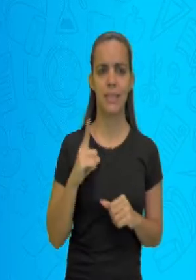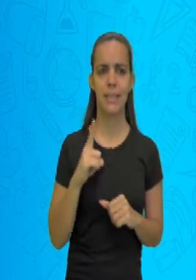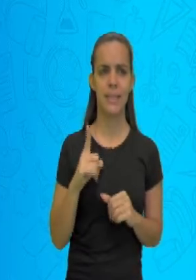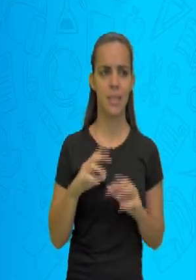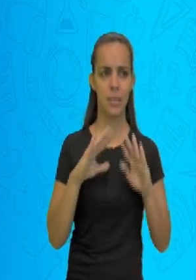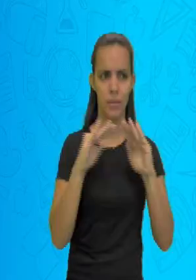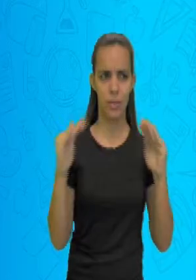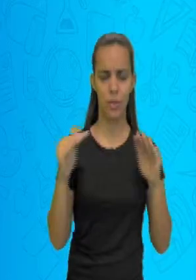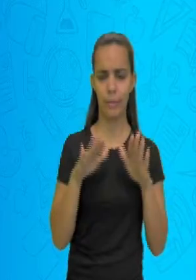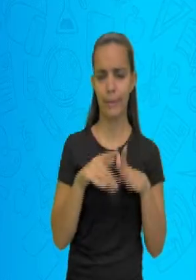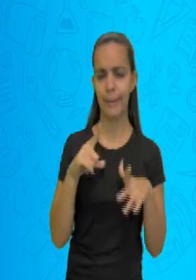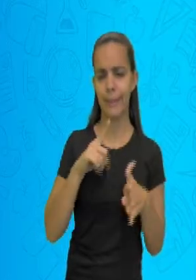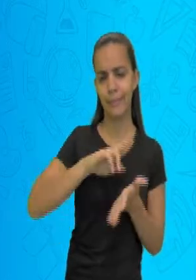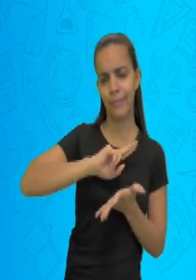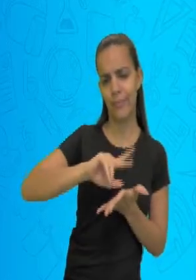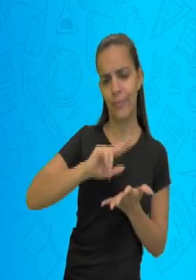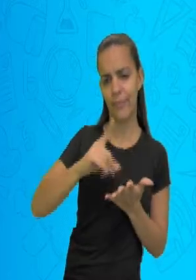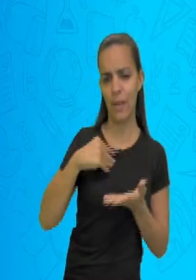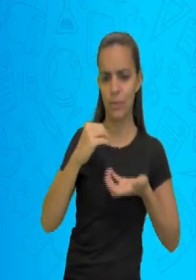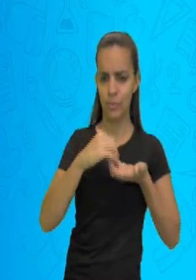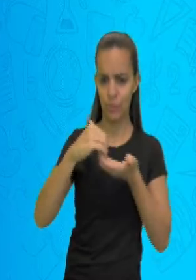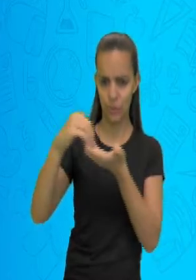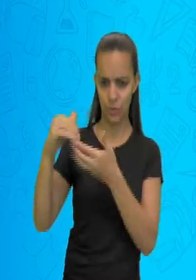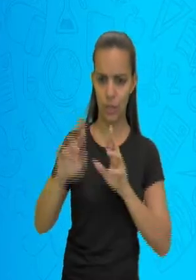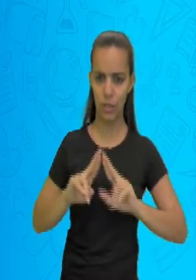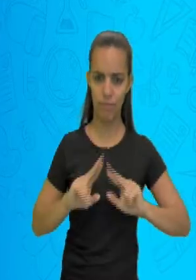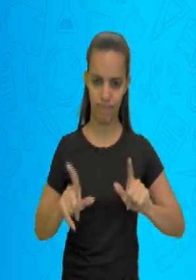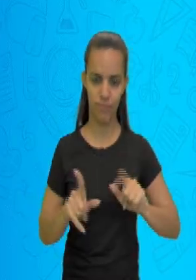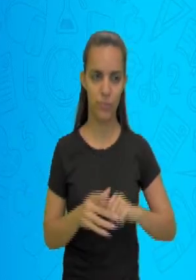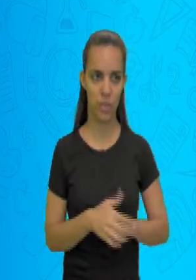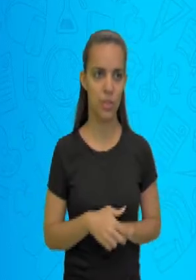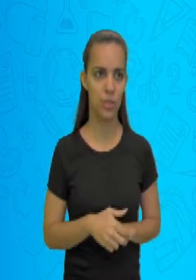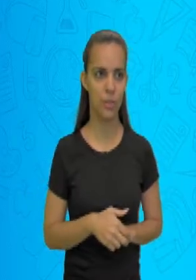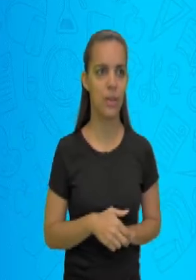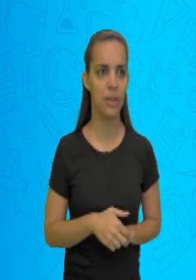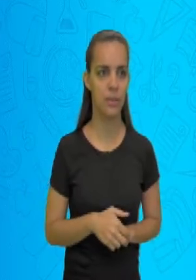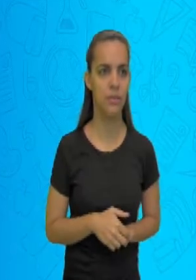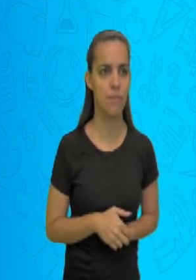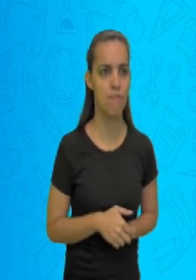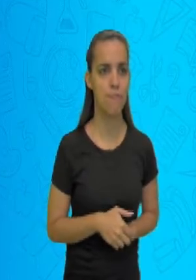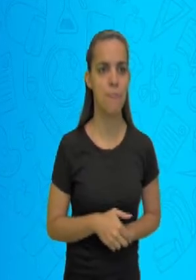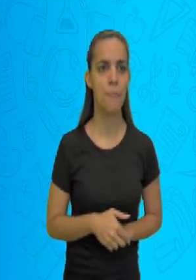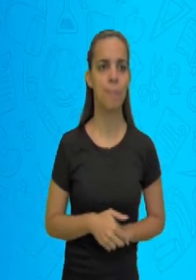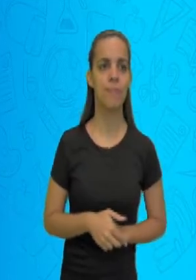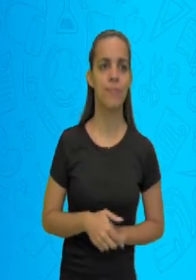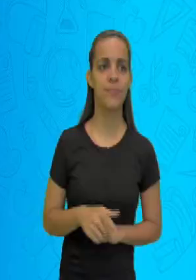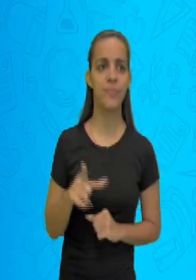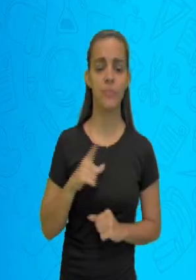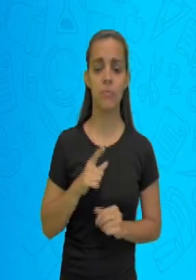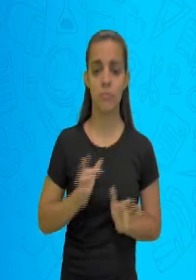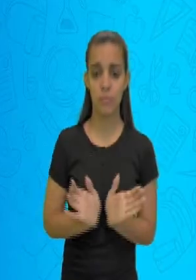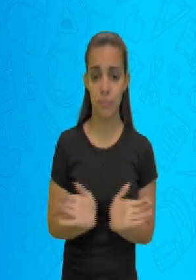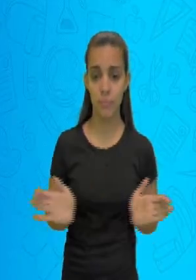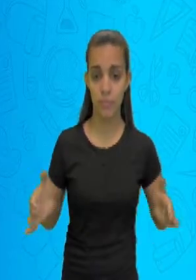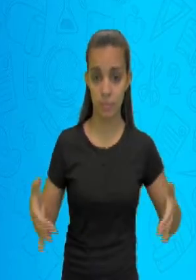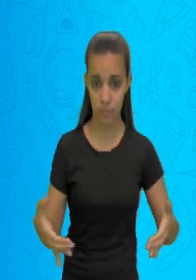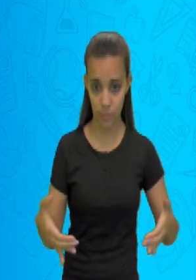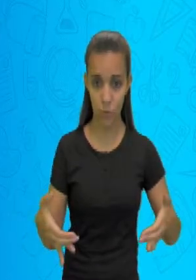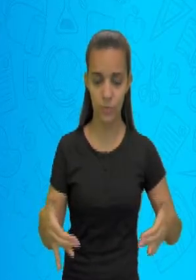pode ser aquela telha colonial, pode ser aquela telha de amianto. Então, são várias formas de telha. E a gente também